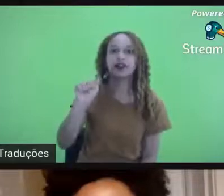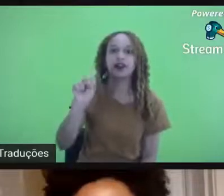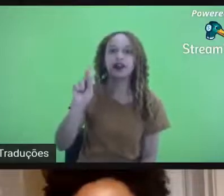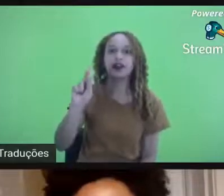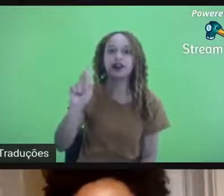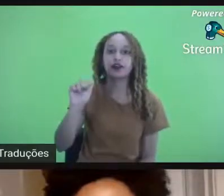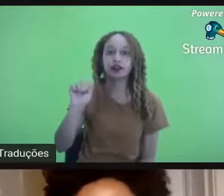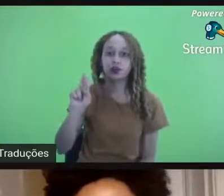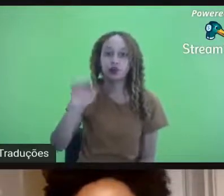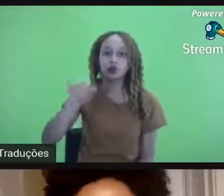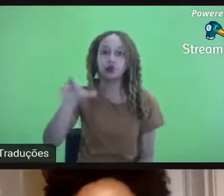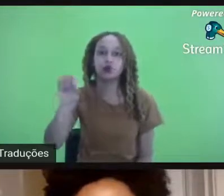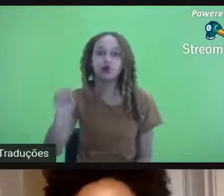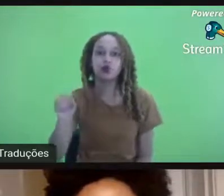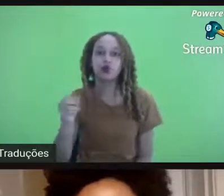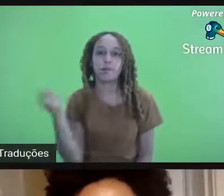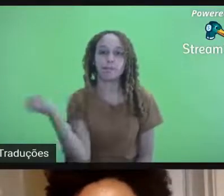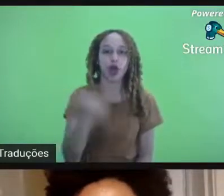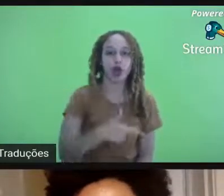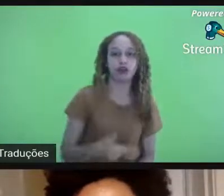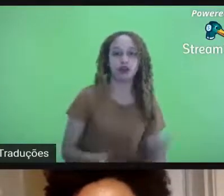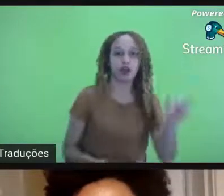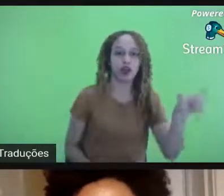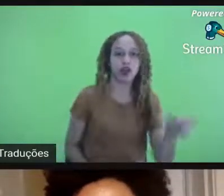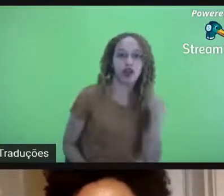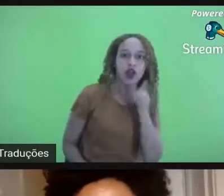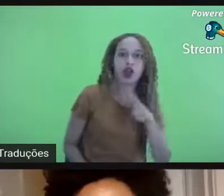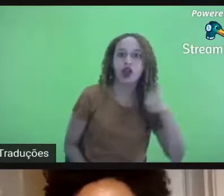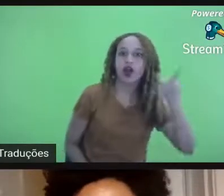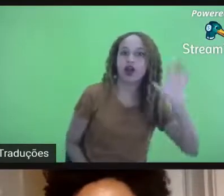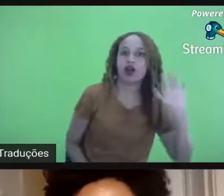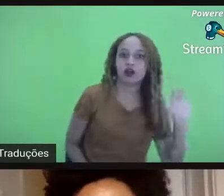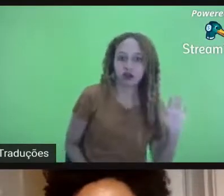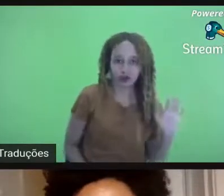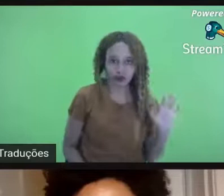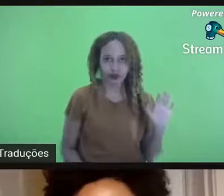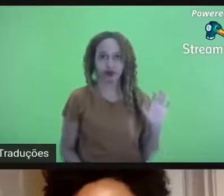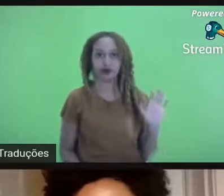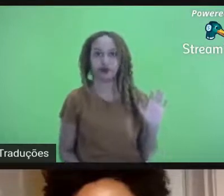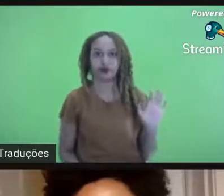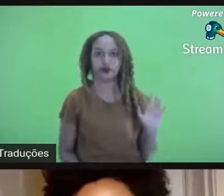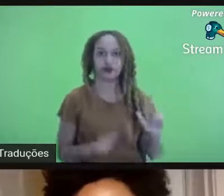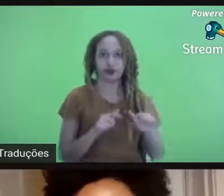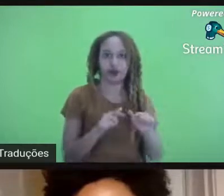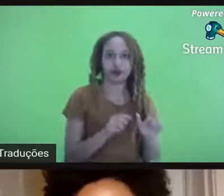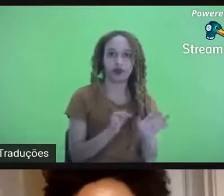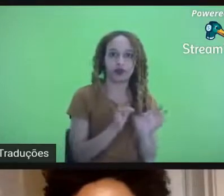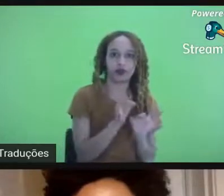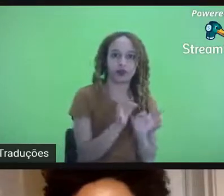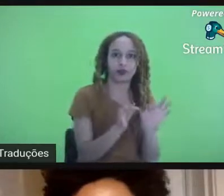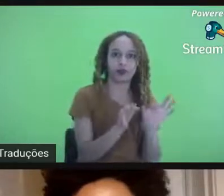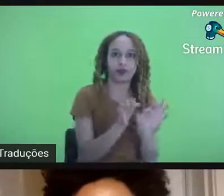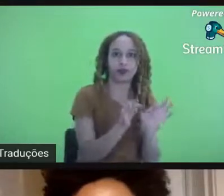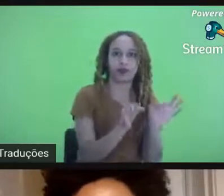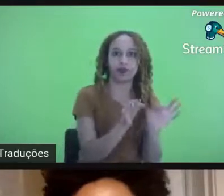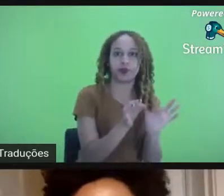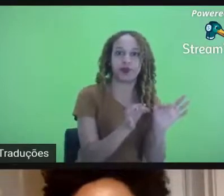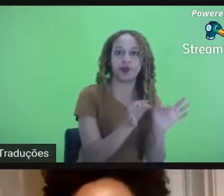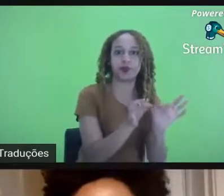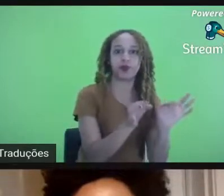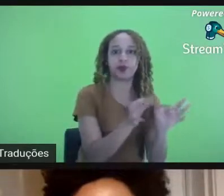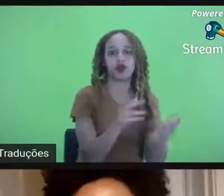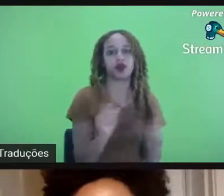tem uma visibilidade gigantesca, a outra está ali, né? Com passinho, trabalhinho de formiguinha. Mas eu acho que tudo tem